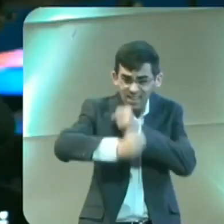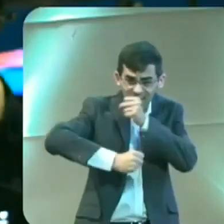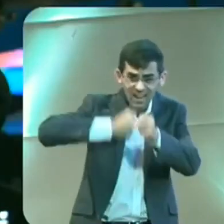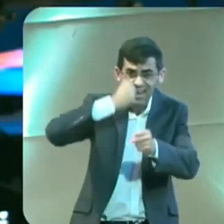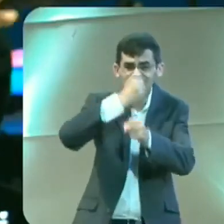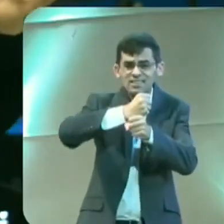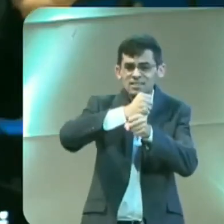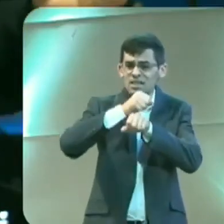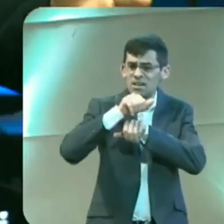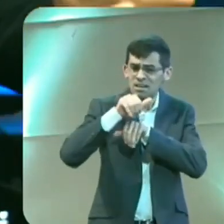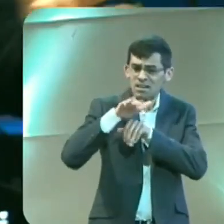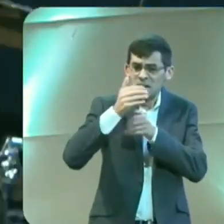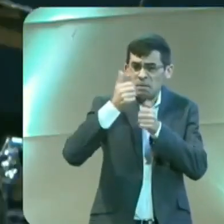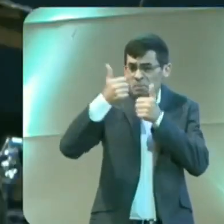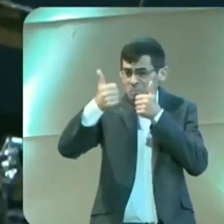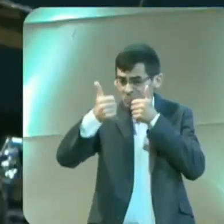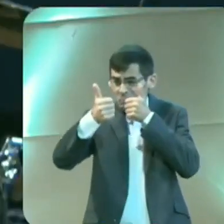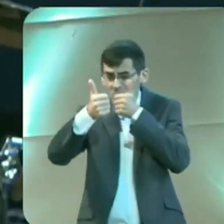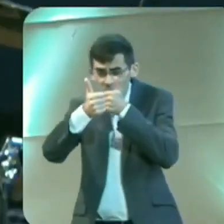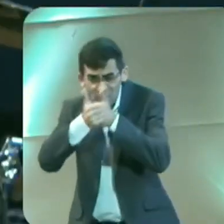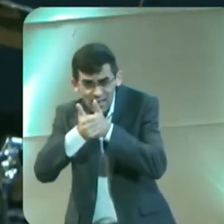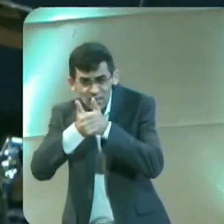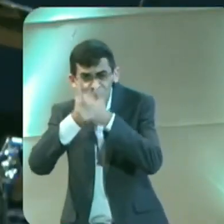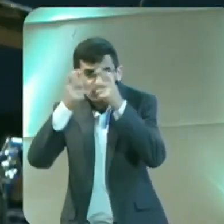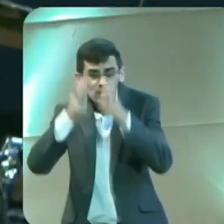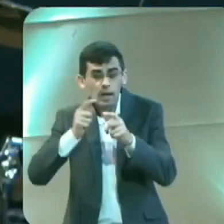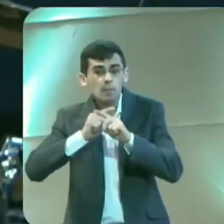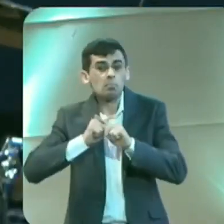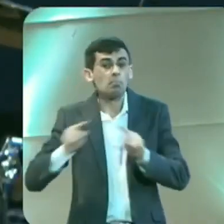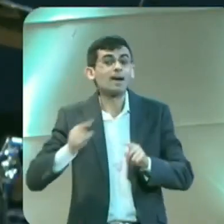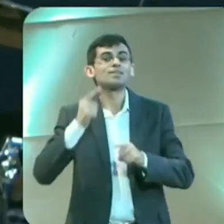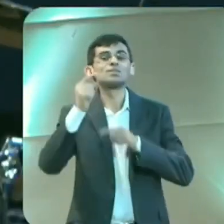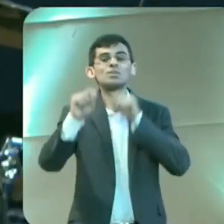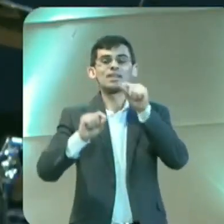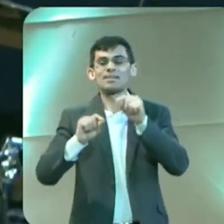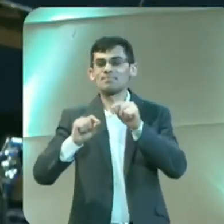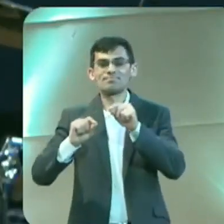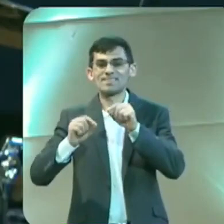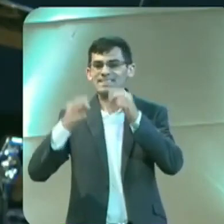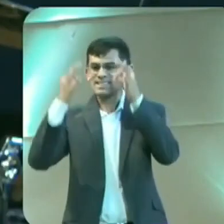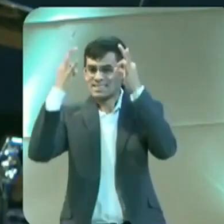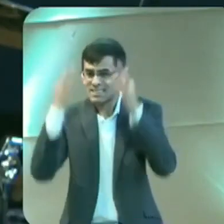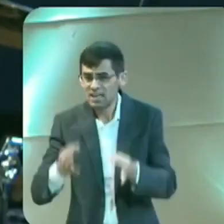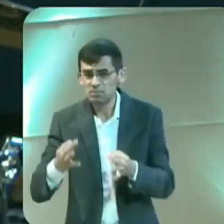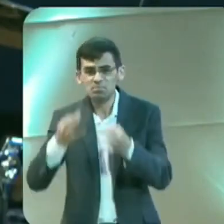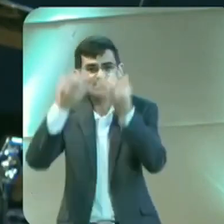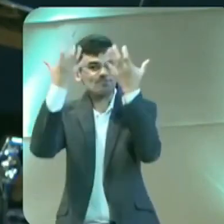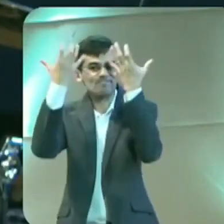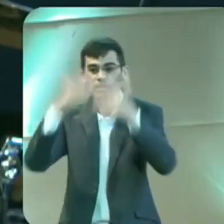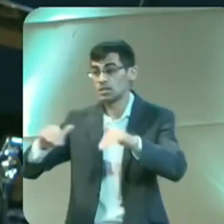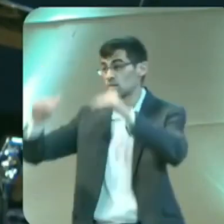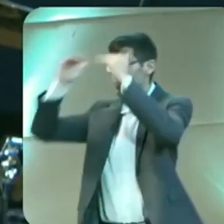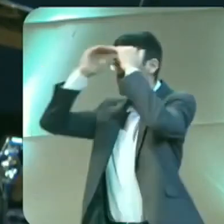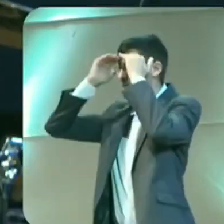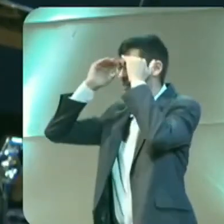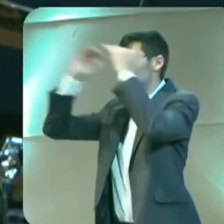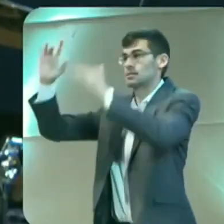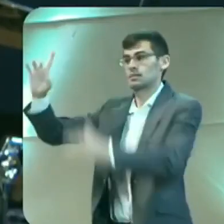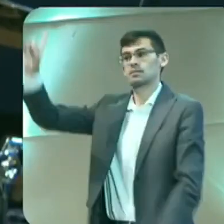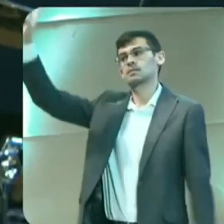Cádiz Barneia logo no começo da jornada, mas porque não estavam prontos a obedecer.